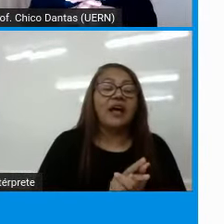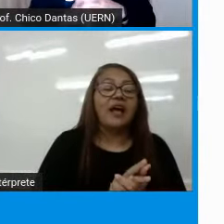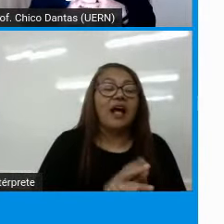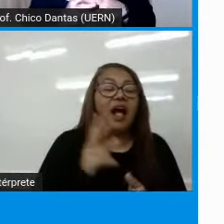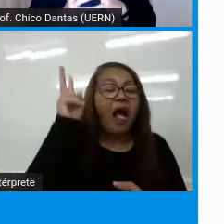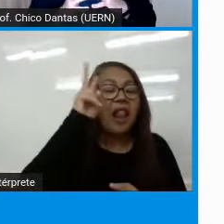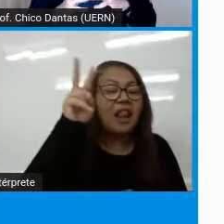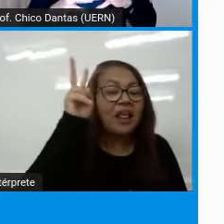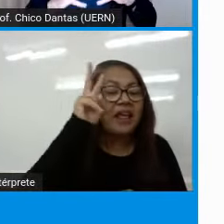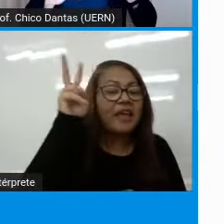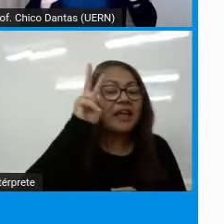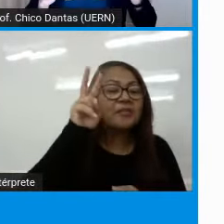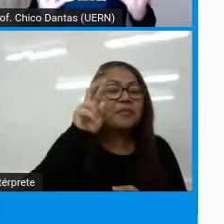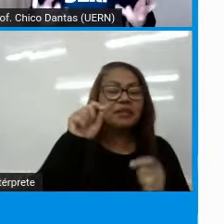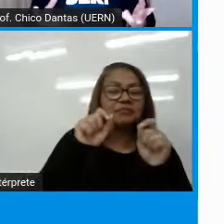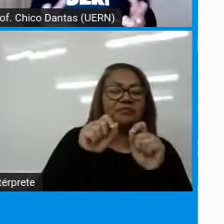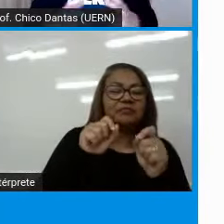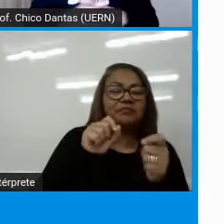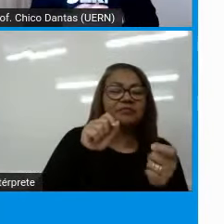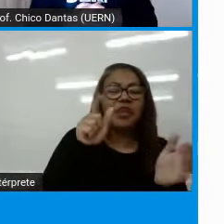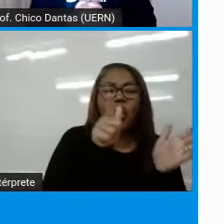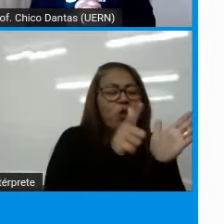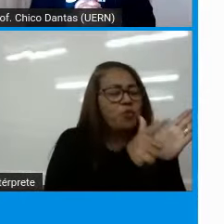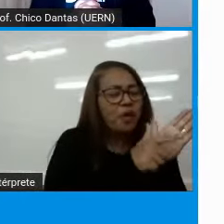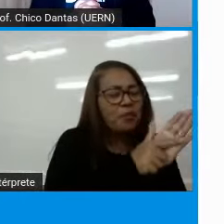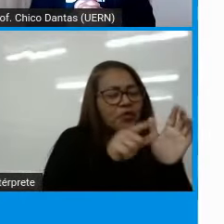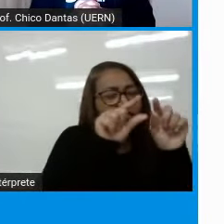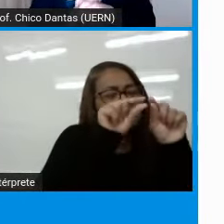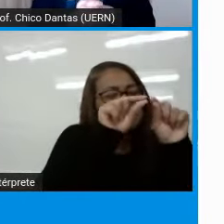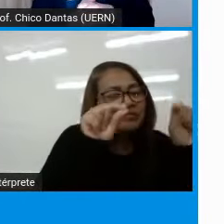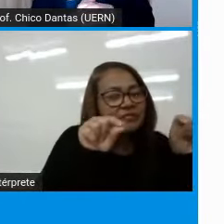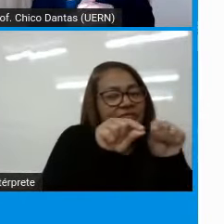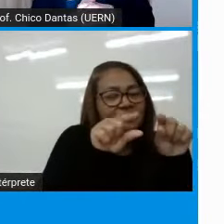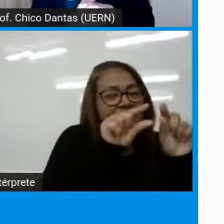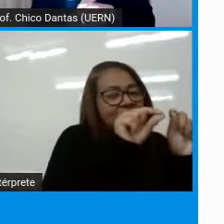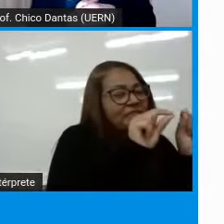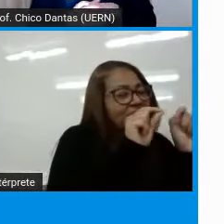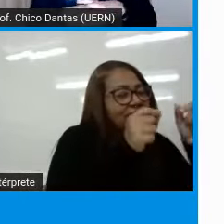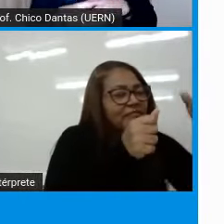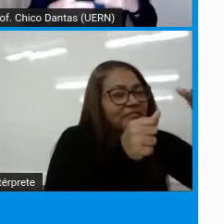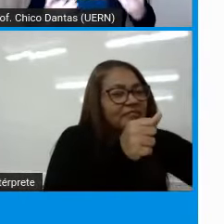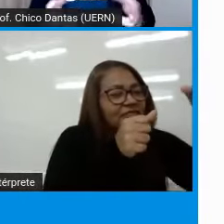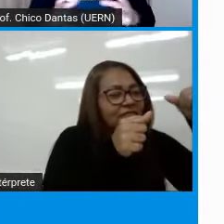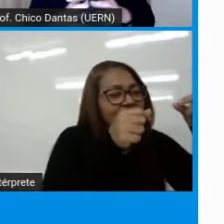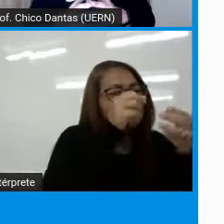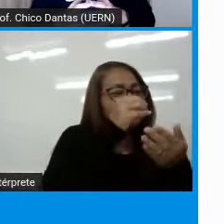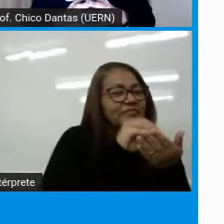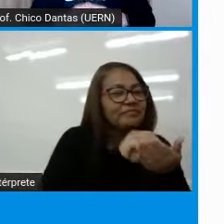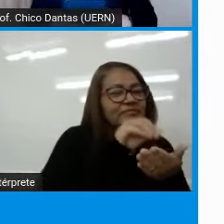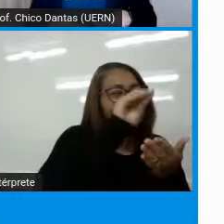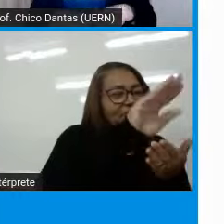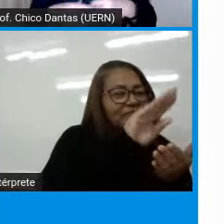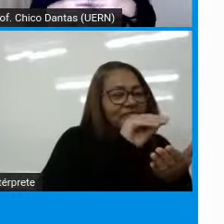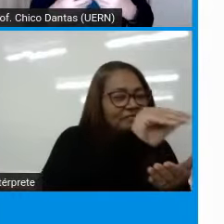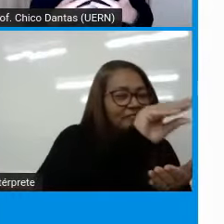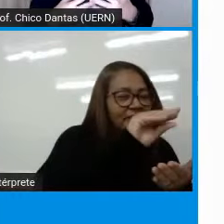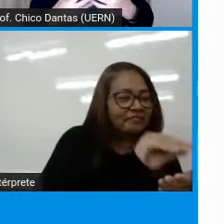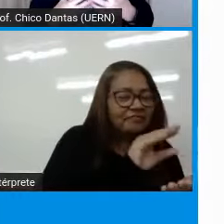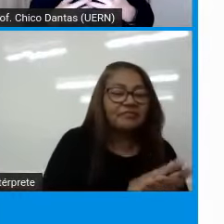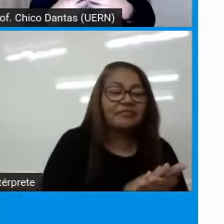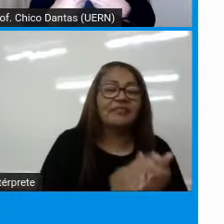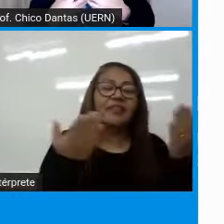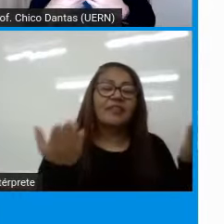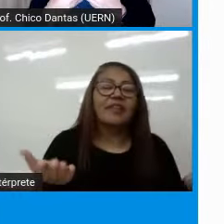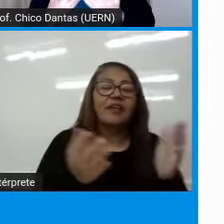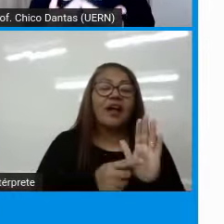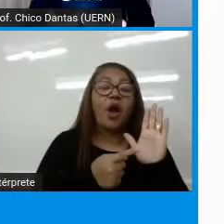Então, você pode organizar mentalmente o seu planejamento. Ele funciona como um mapa mental.